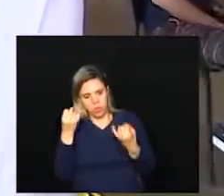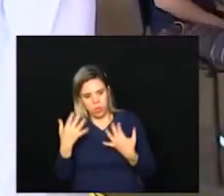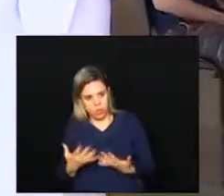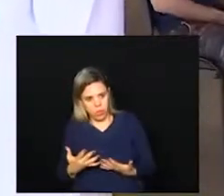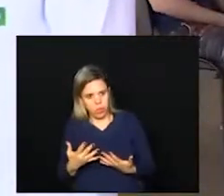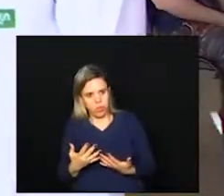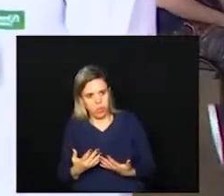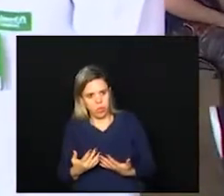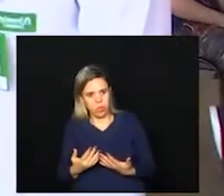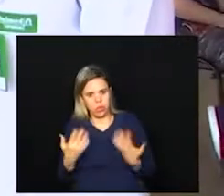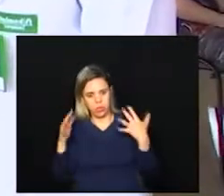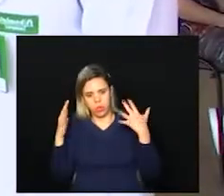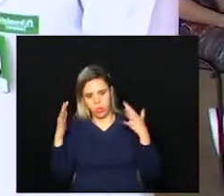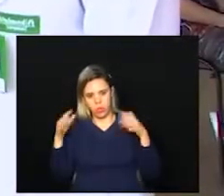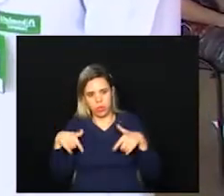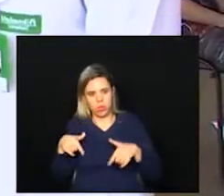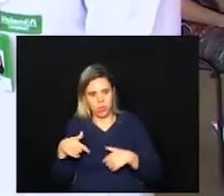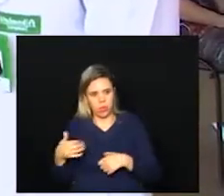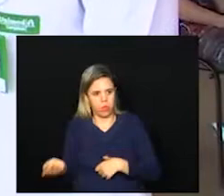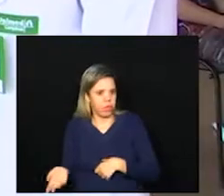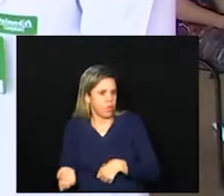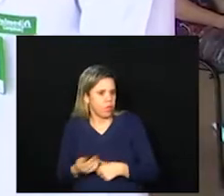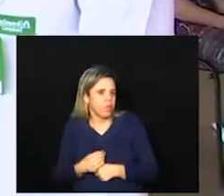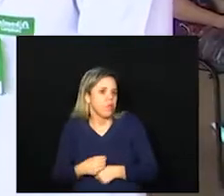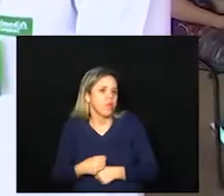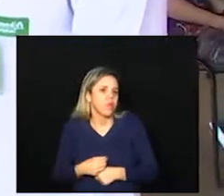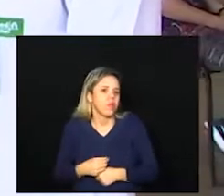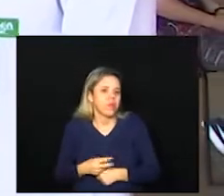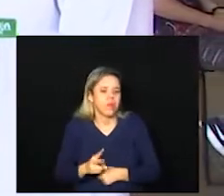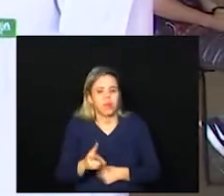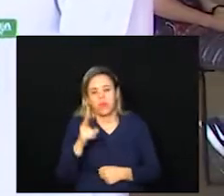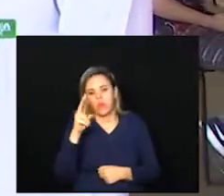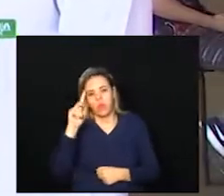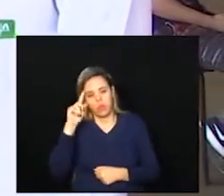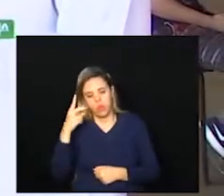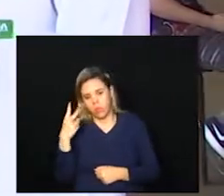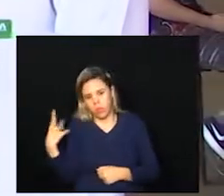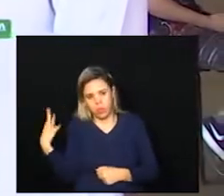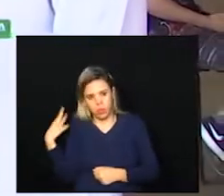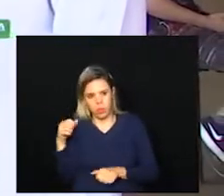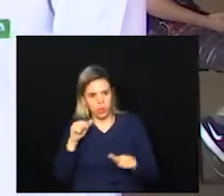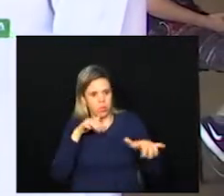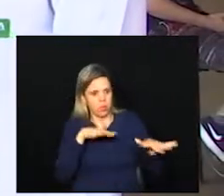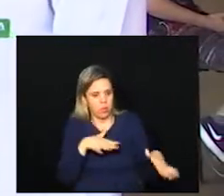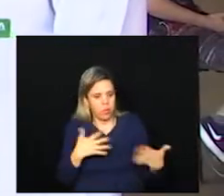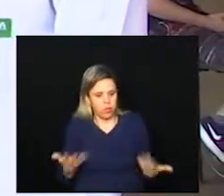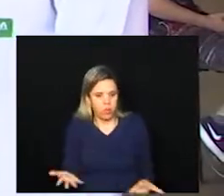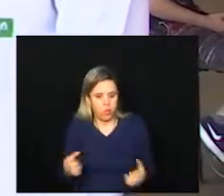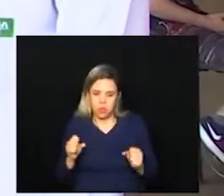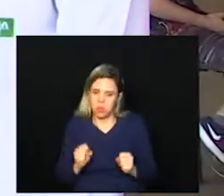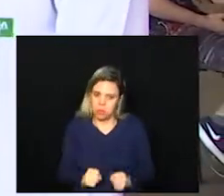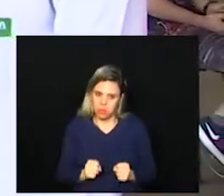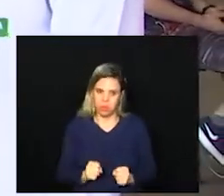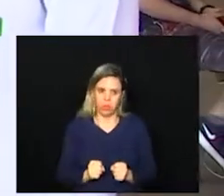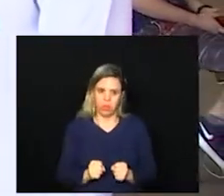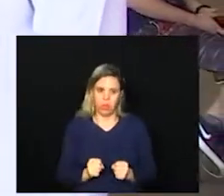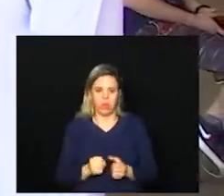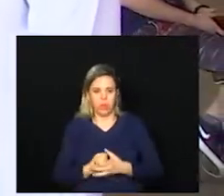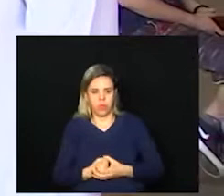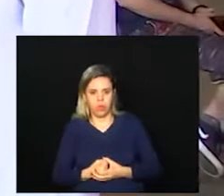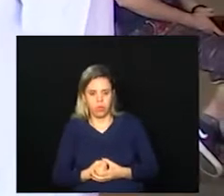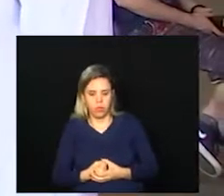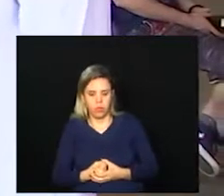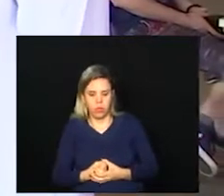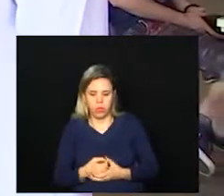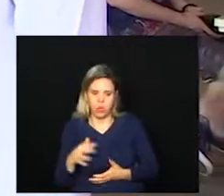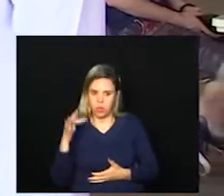explicações e parabenizar pelo trabalho que vai seguir então até o dia 24 de setembro. Pode ser, lá